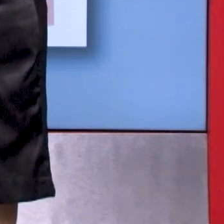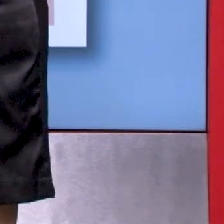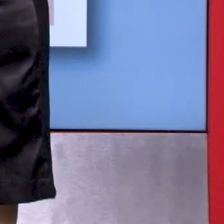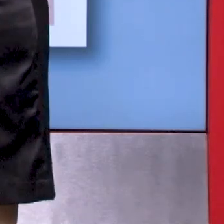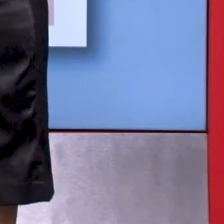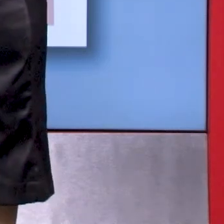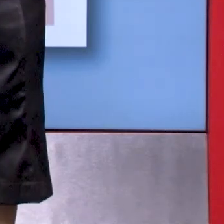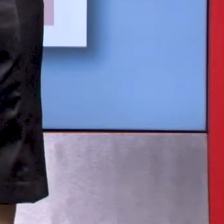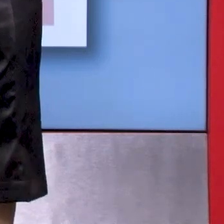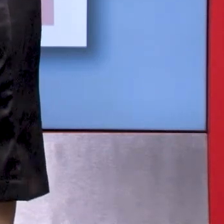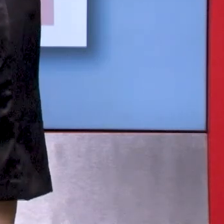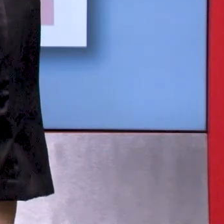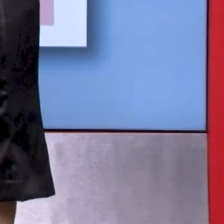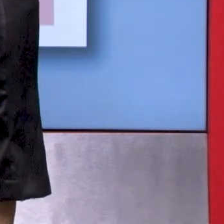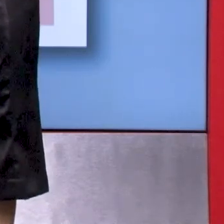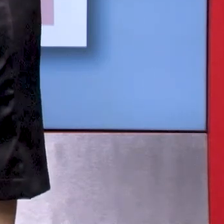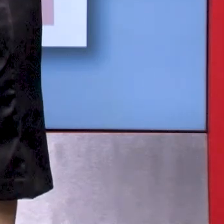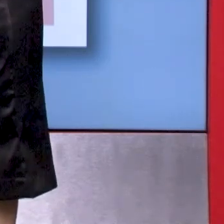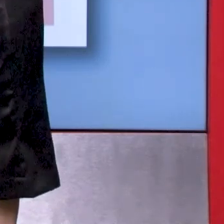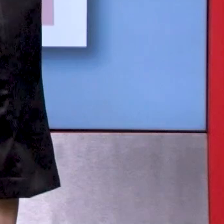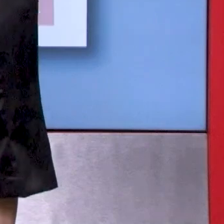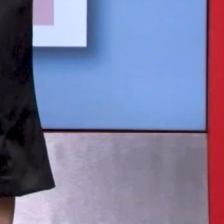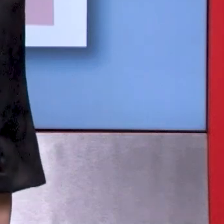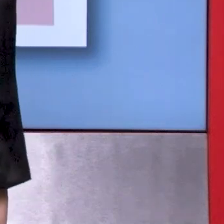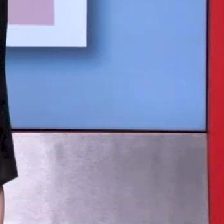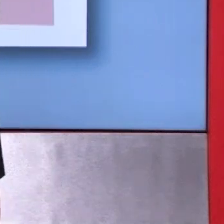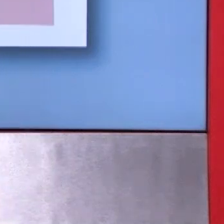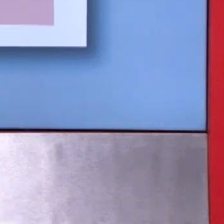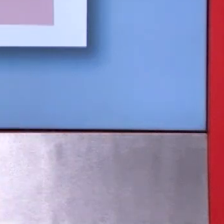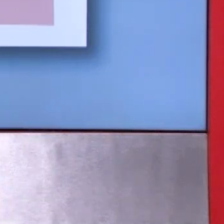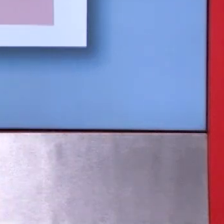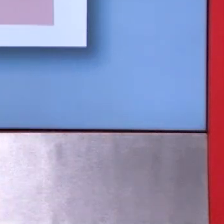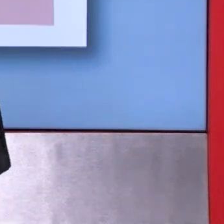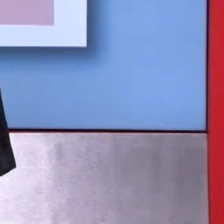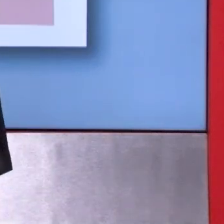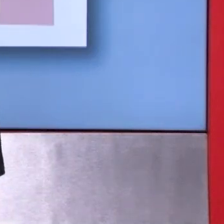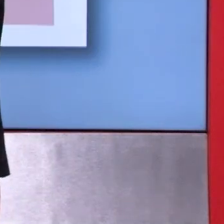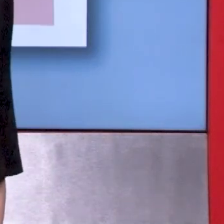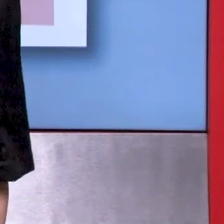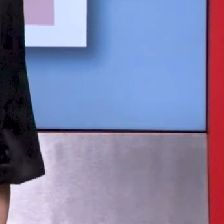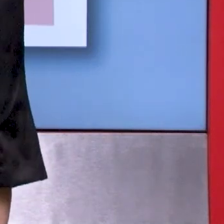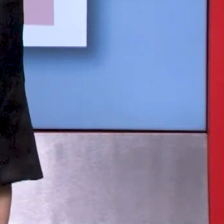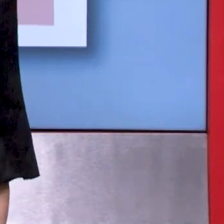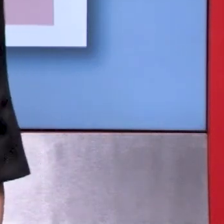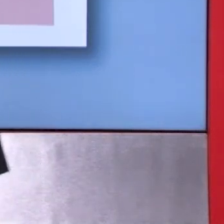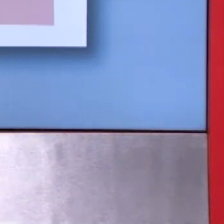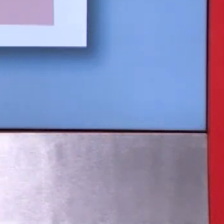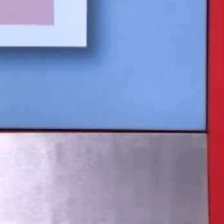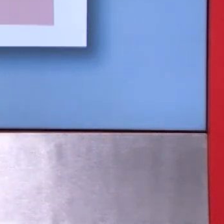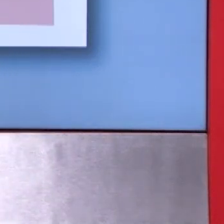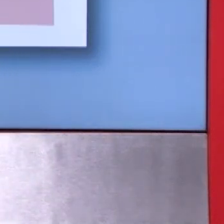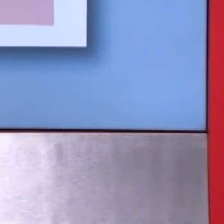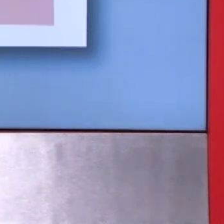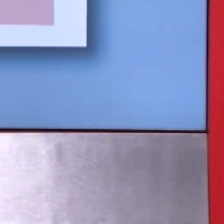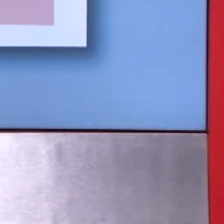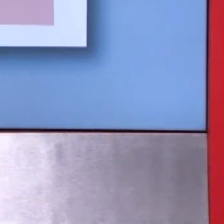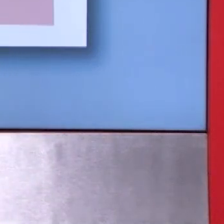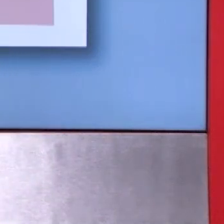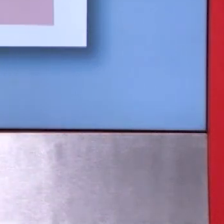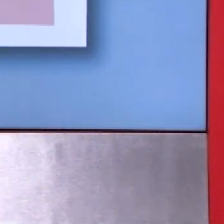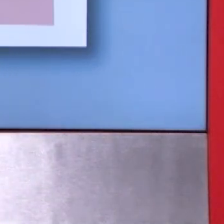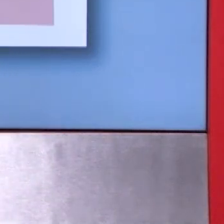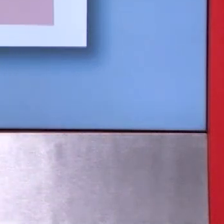seus vídeos pelo sistema. Após isso, o seu vídeo já foi, é só clicar,